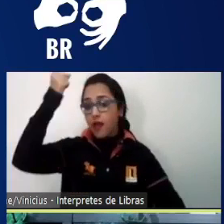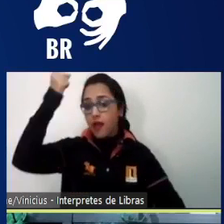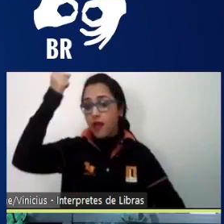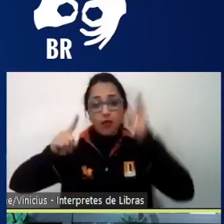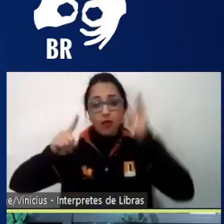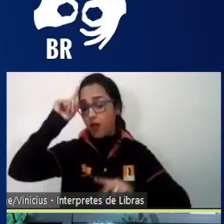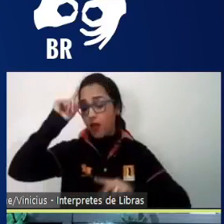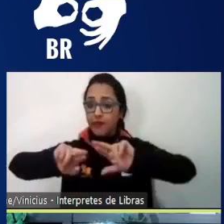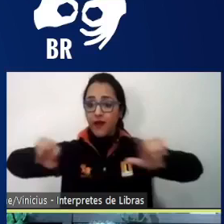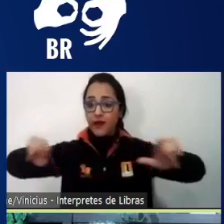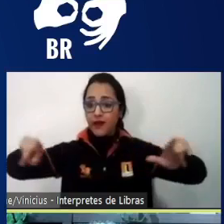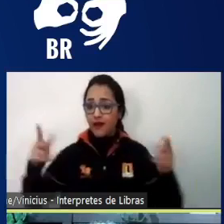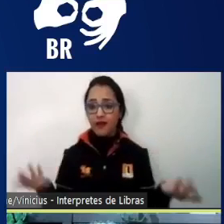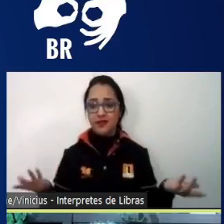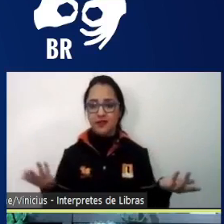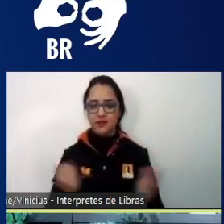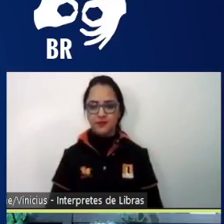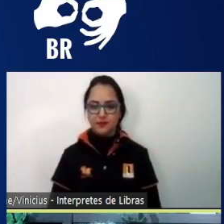Hoje,